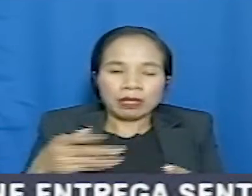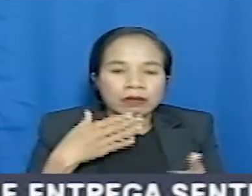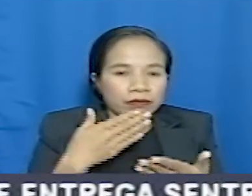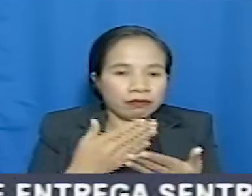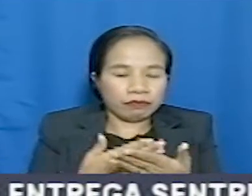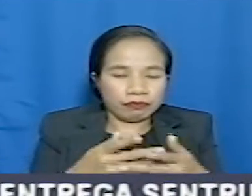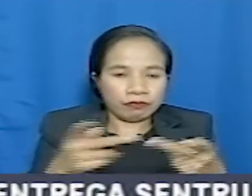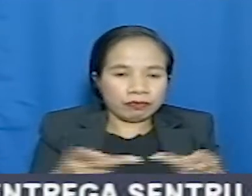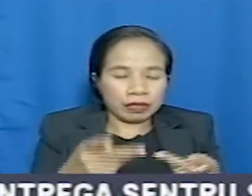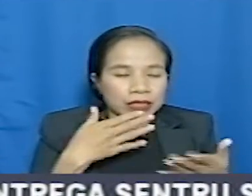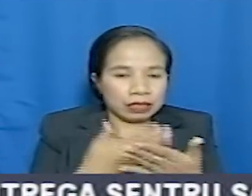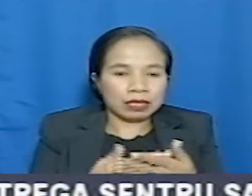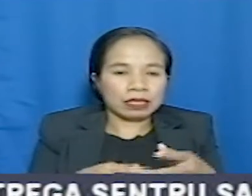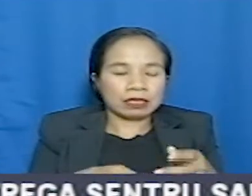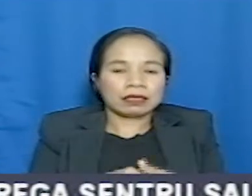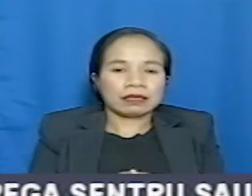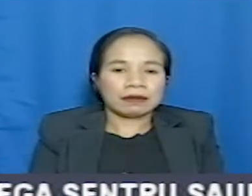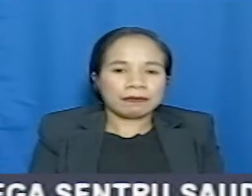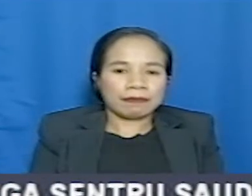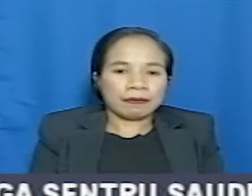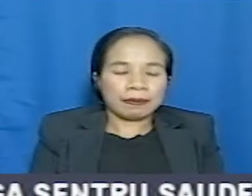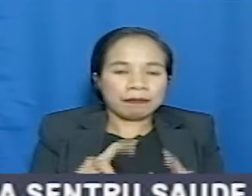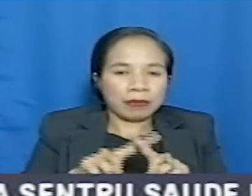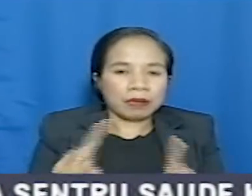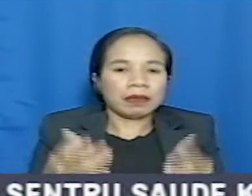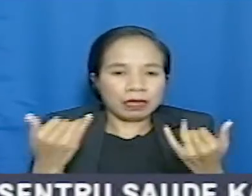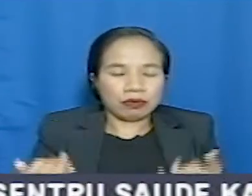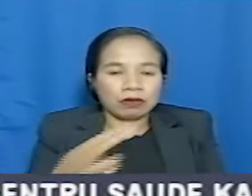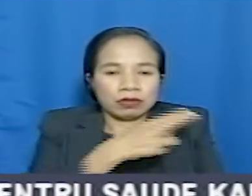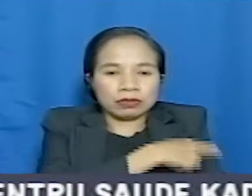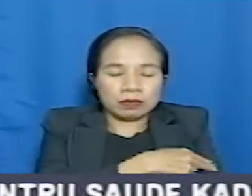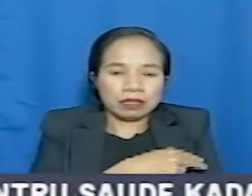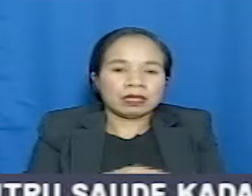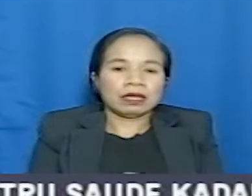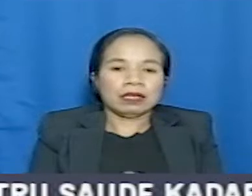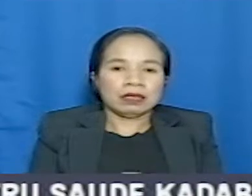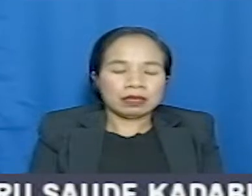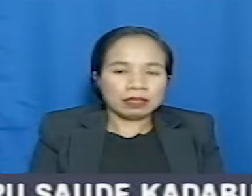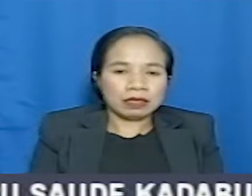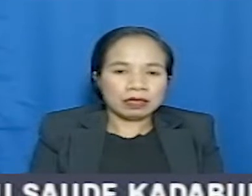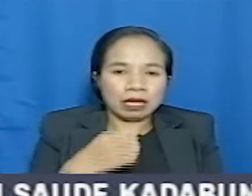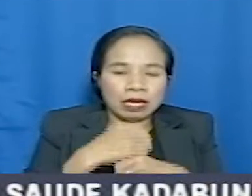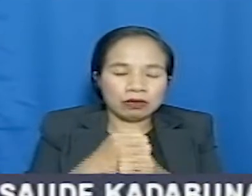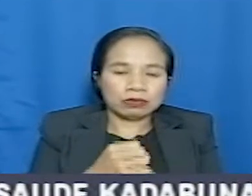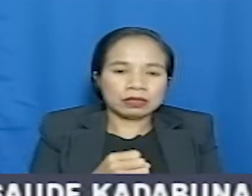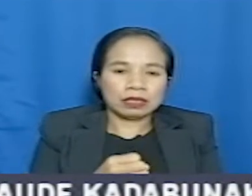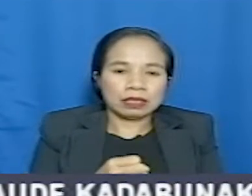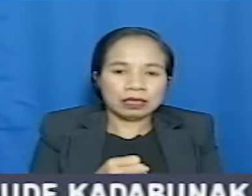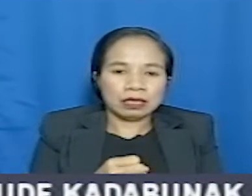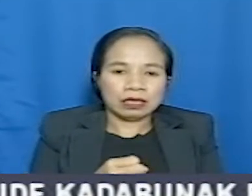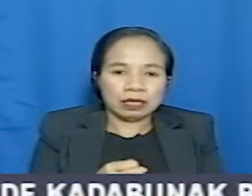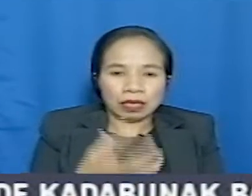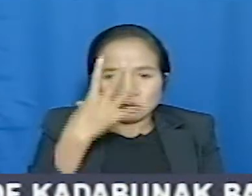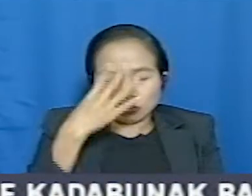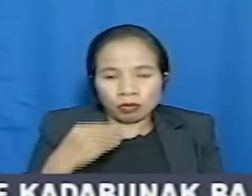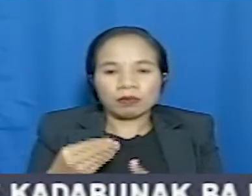isolamento ba covidinha mas é agora hospital foto iniciativa halo será baixa